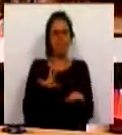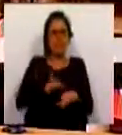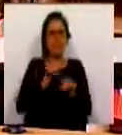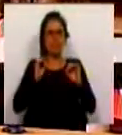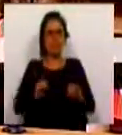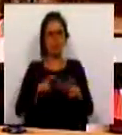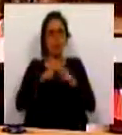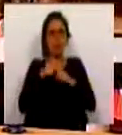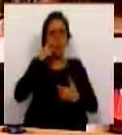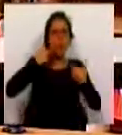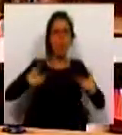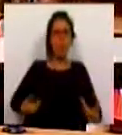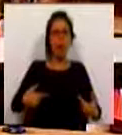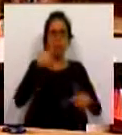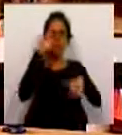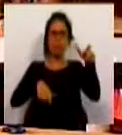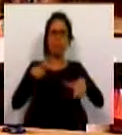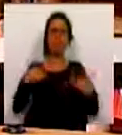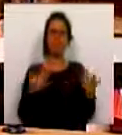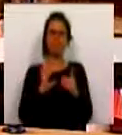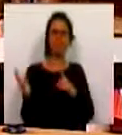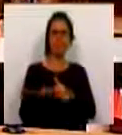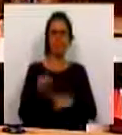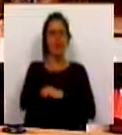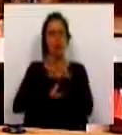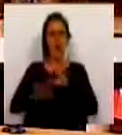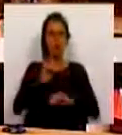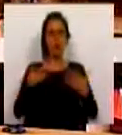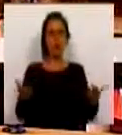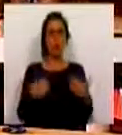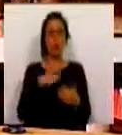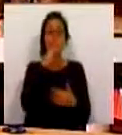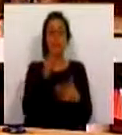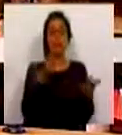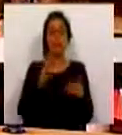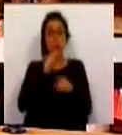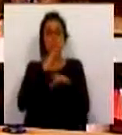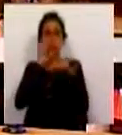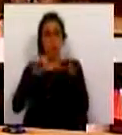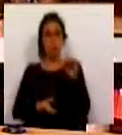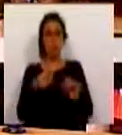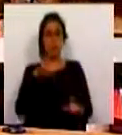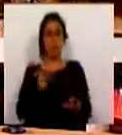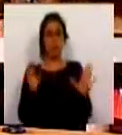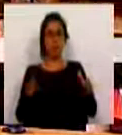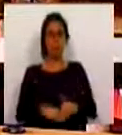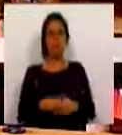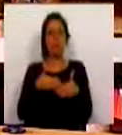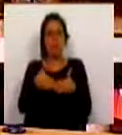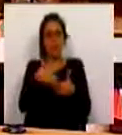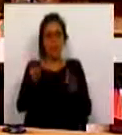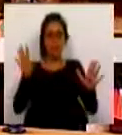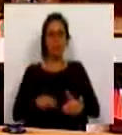aos dramas humanos e humanitários que rodeiam a Europa. Iremos referir-nos a isto noutra intervenção do Partido Socialista mais